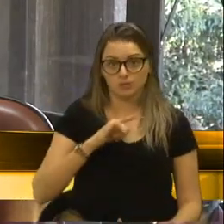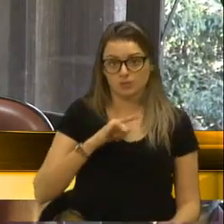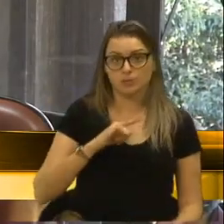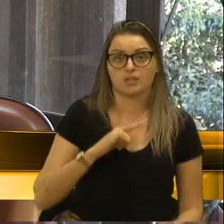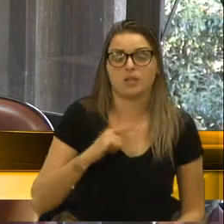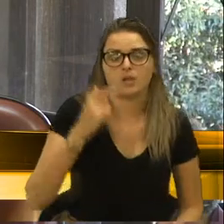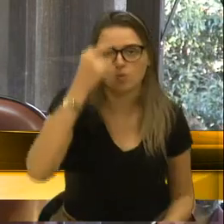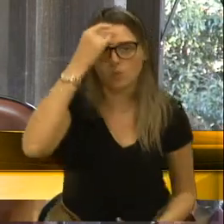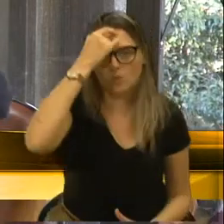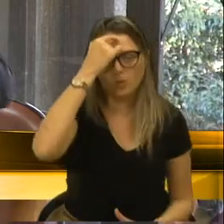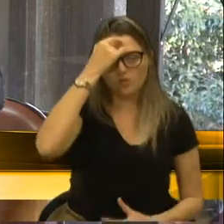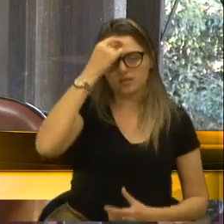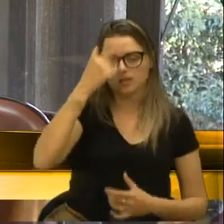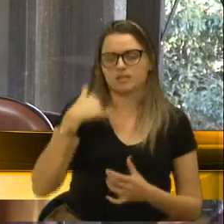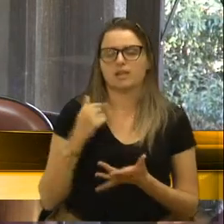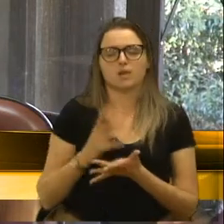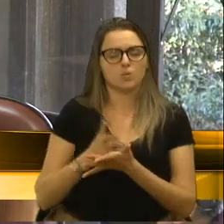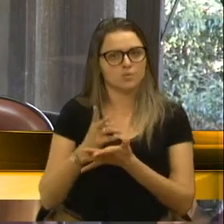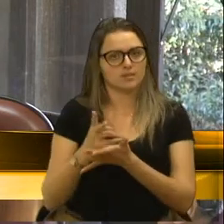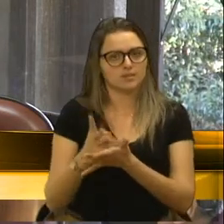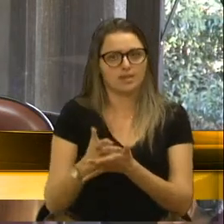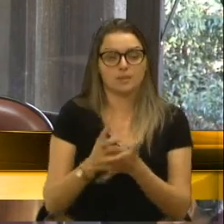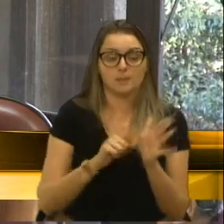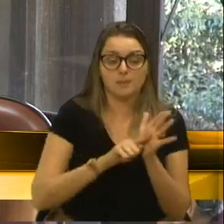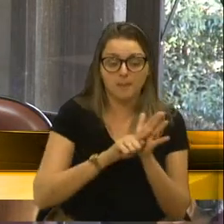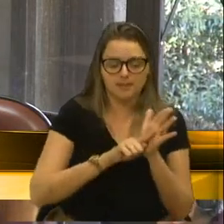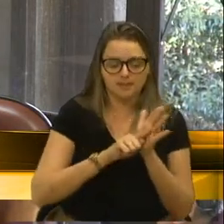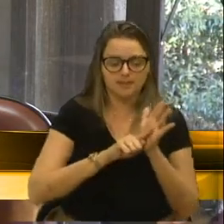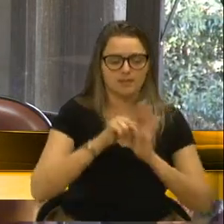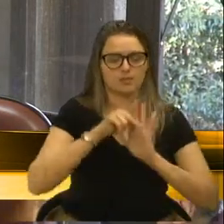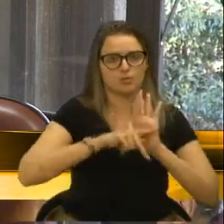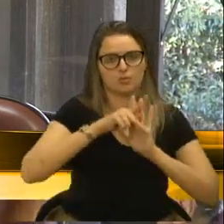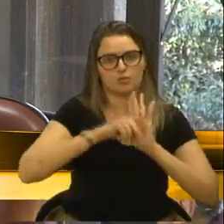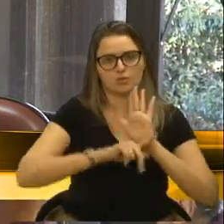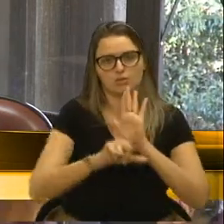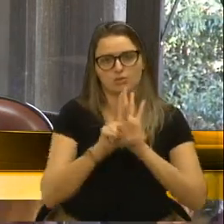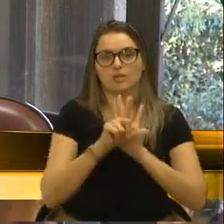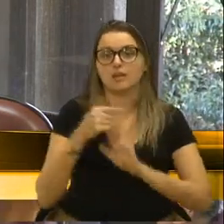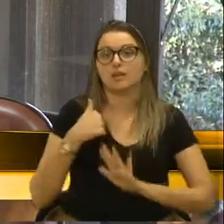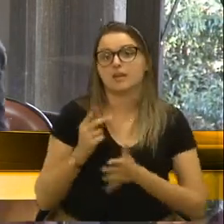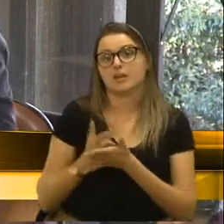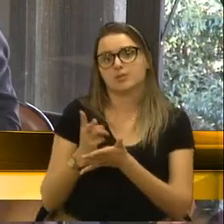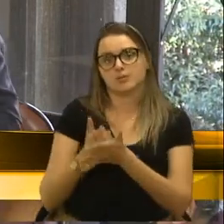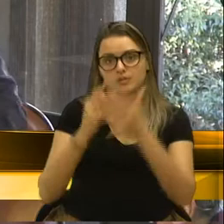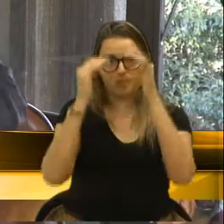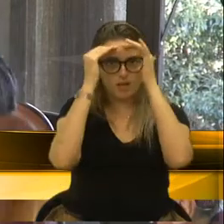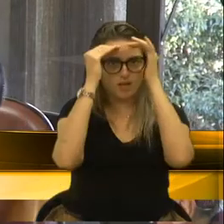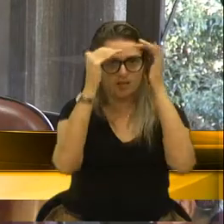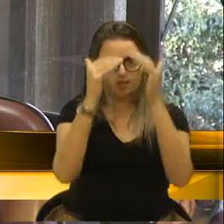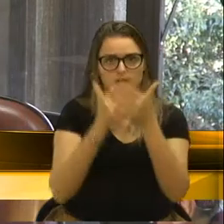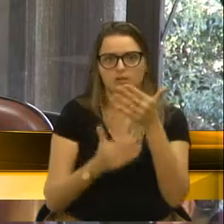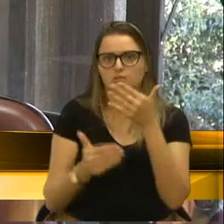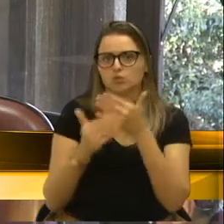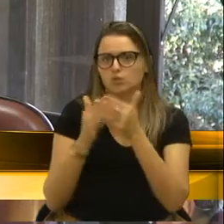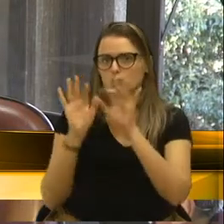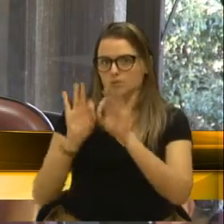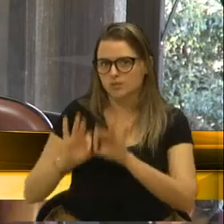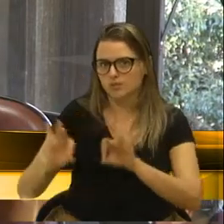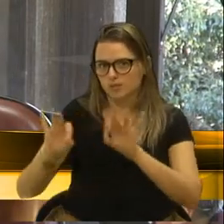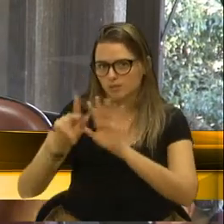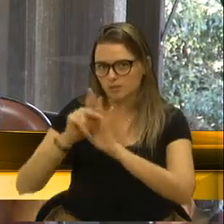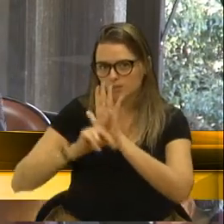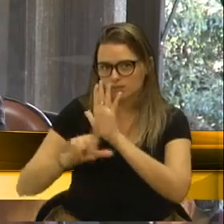por isso que eu sempre me aprofundo muito nos projetos de lei, sempre tive o máximo respeito por aqueles mais singelos aos